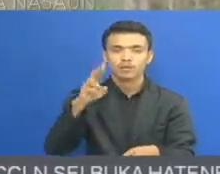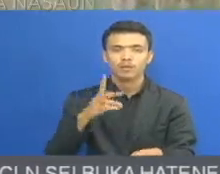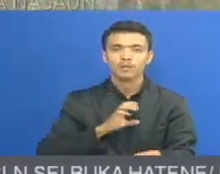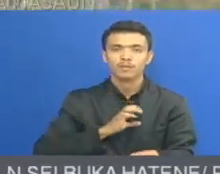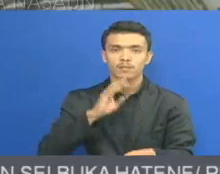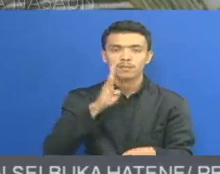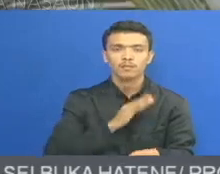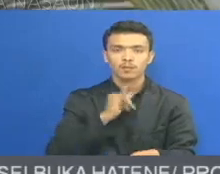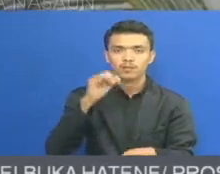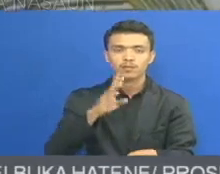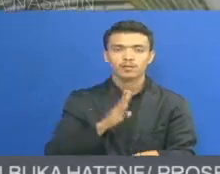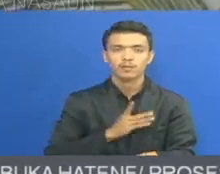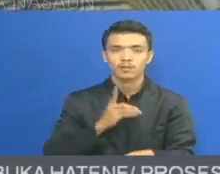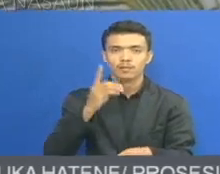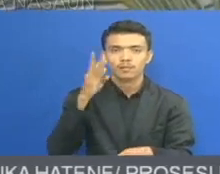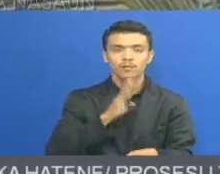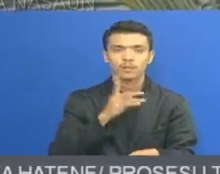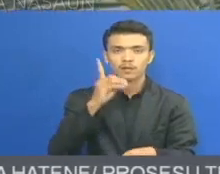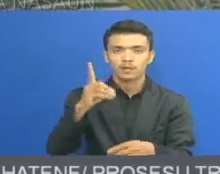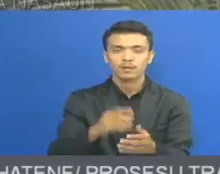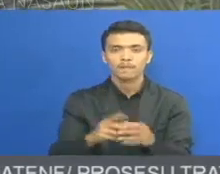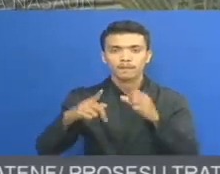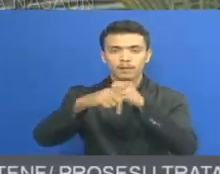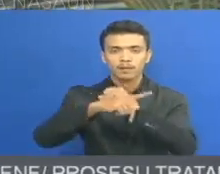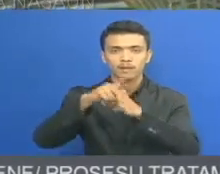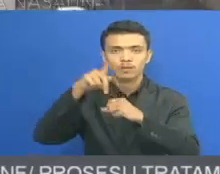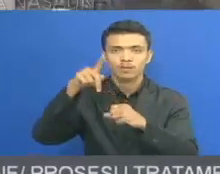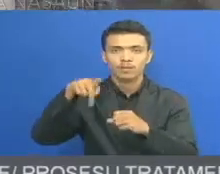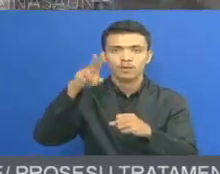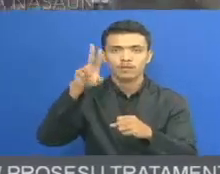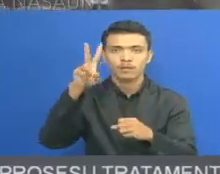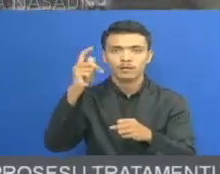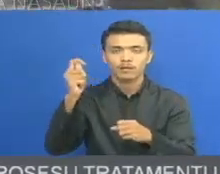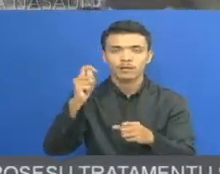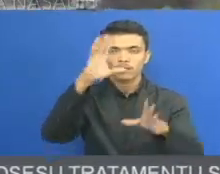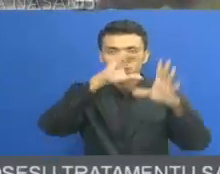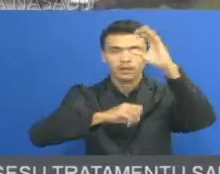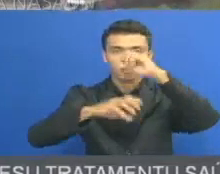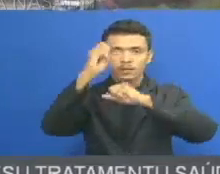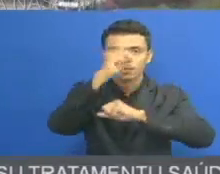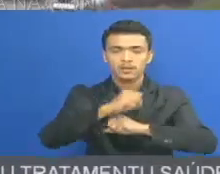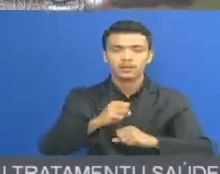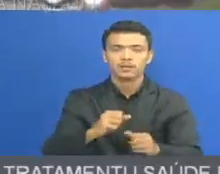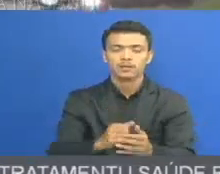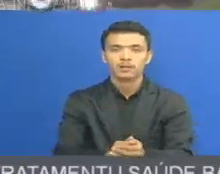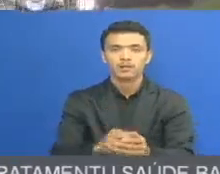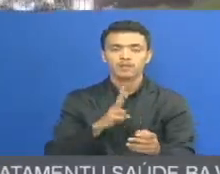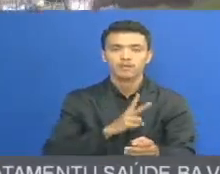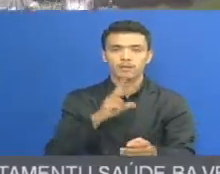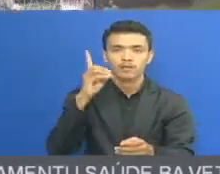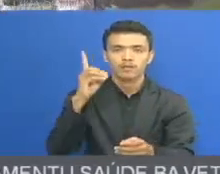nusiloktan. Atributo Hirakne composto se partido os verdes de Timor-Nyang, nebe ha sai hela e a Klakfuik, Vila